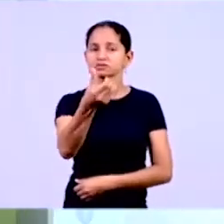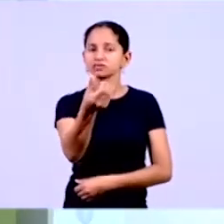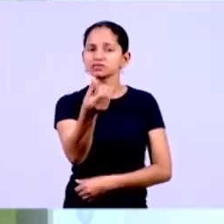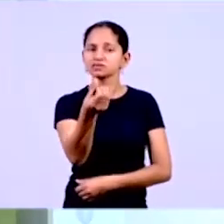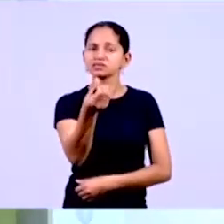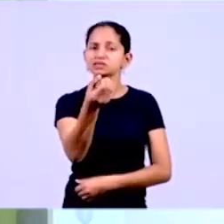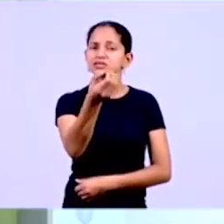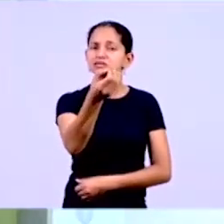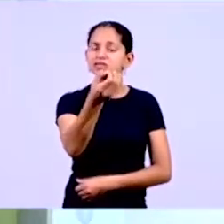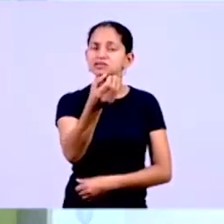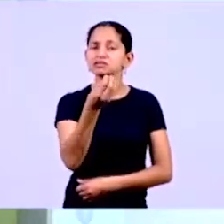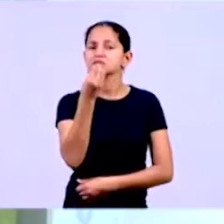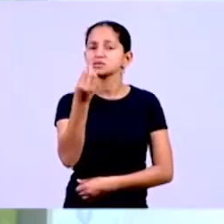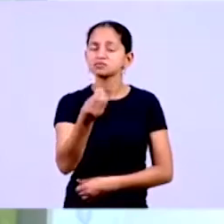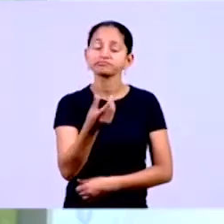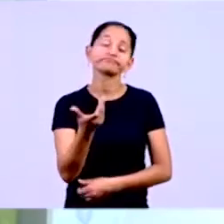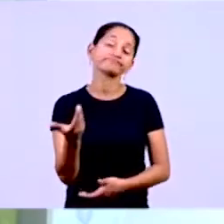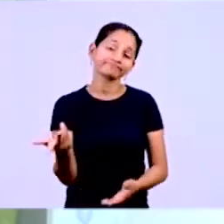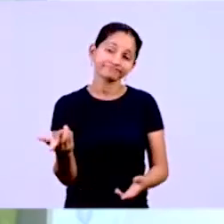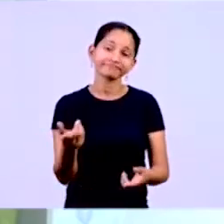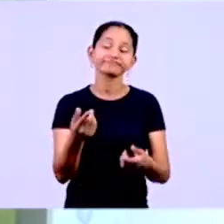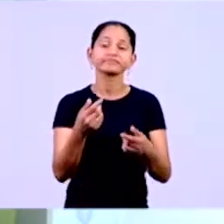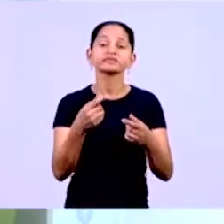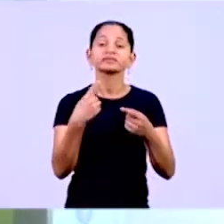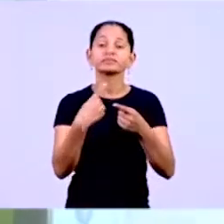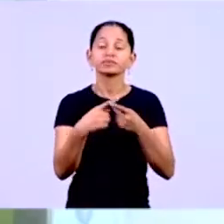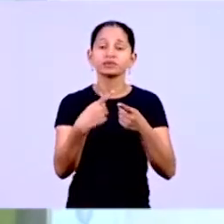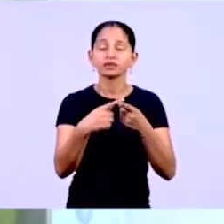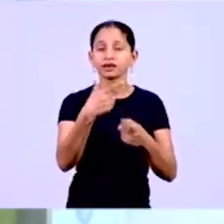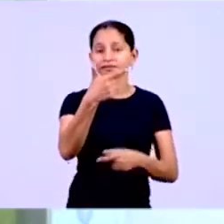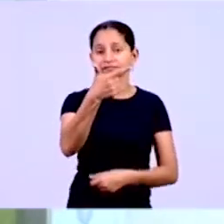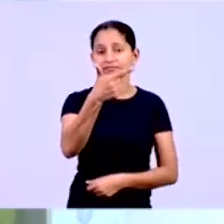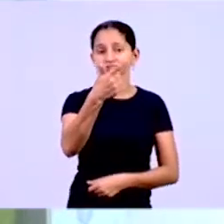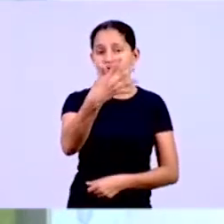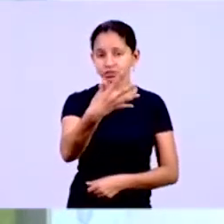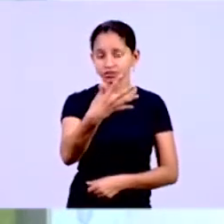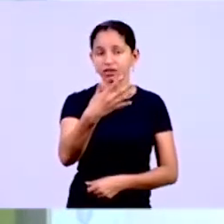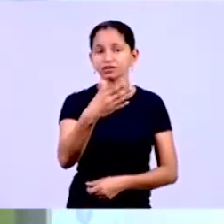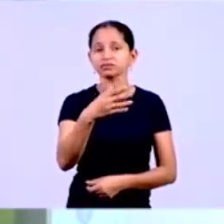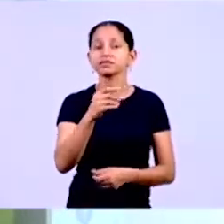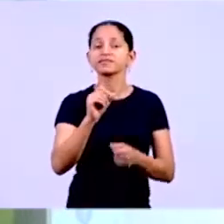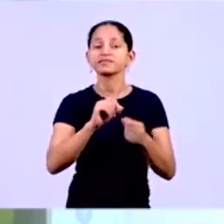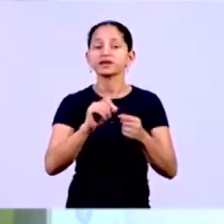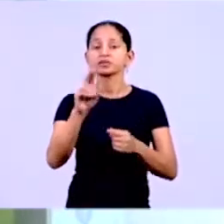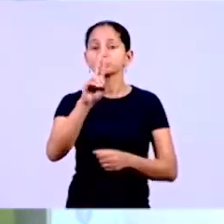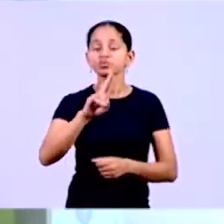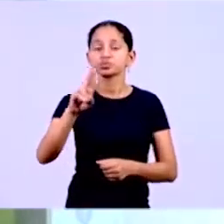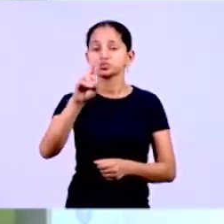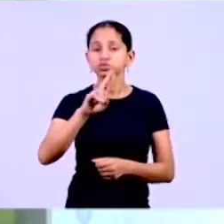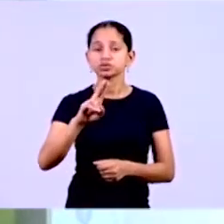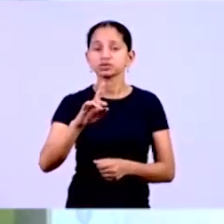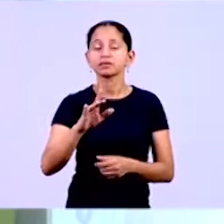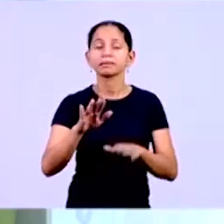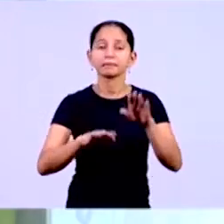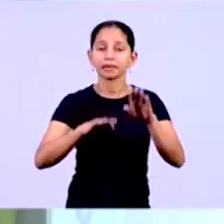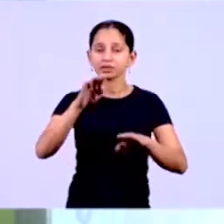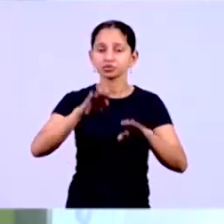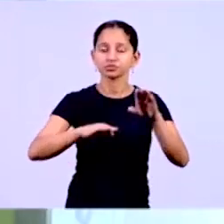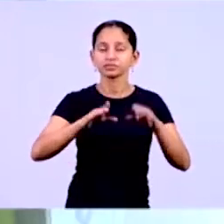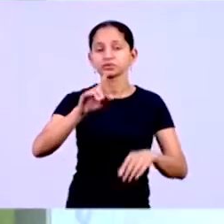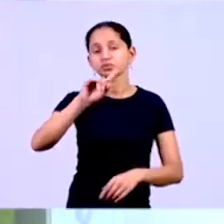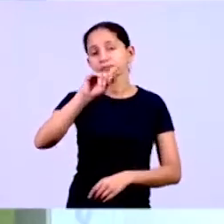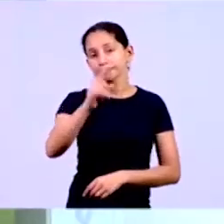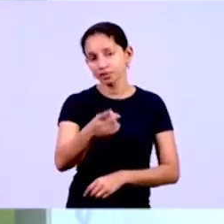cadê? Eu comprei de 1 tera, porque essa diferença de 24, no final das contas, né, o HD ele utiliza a base 1000. Mas para a gente